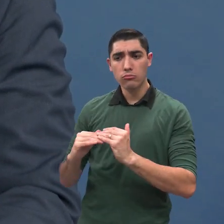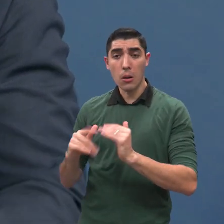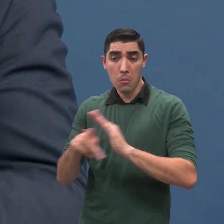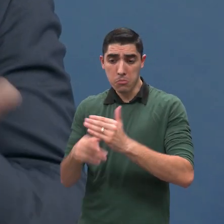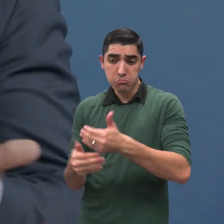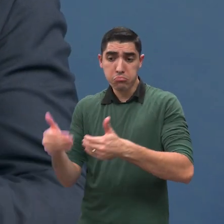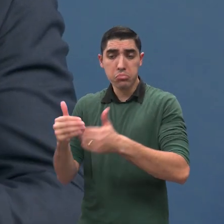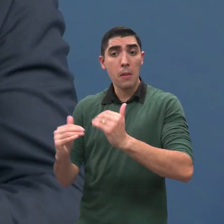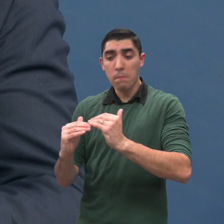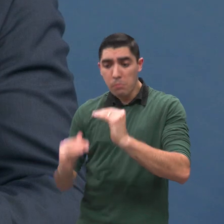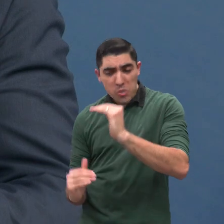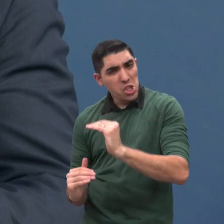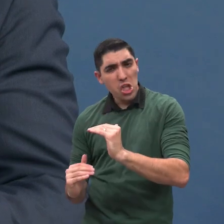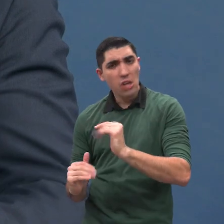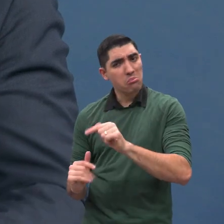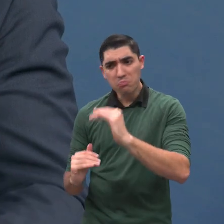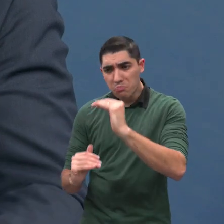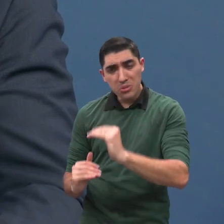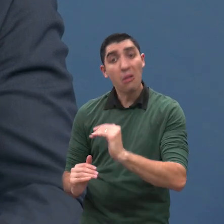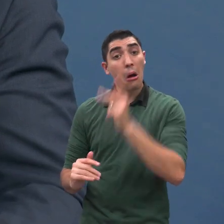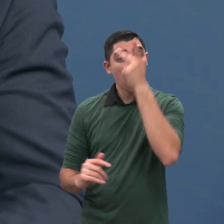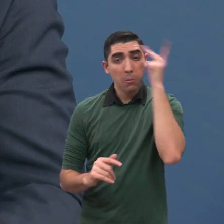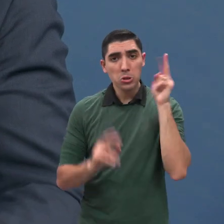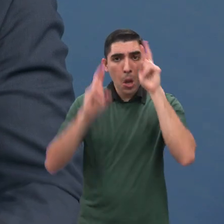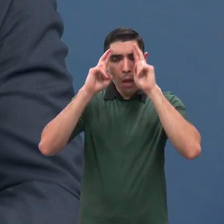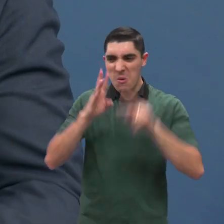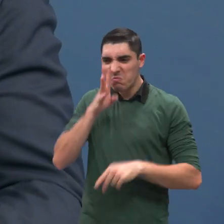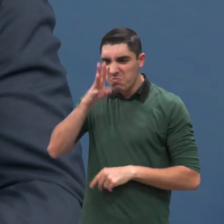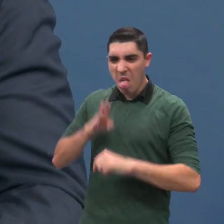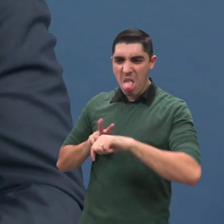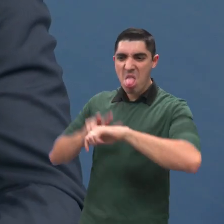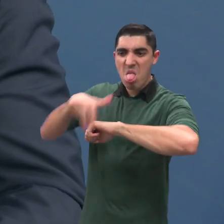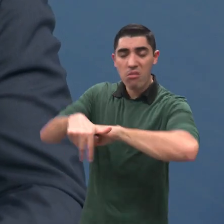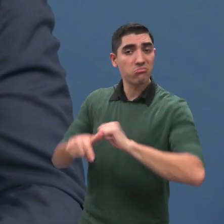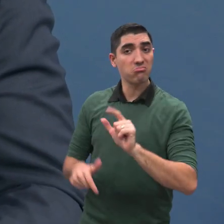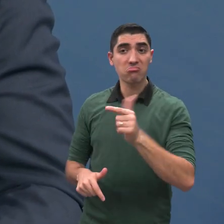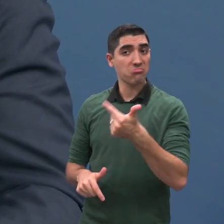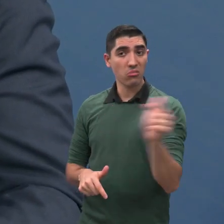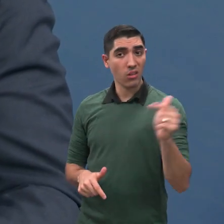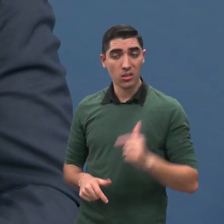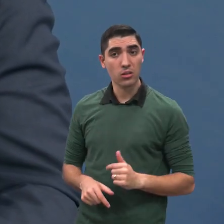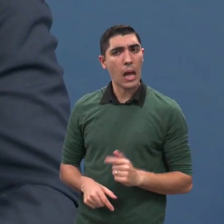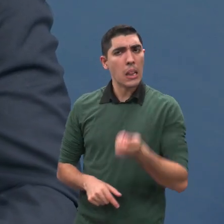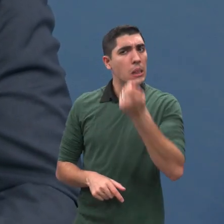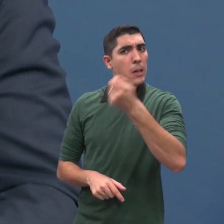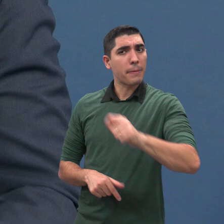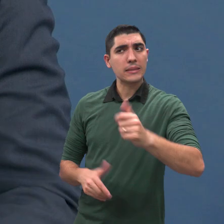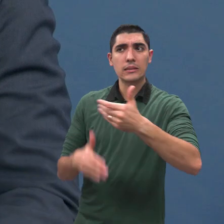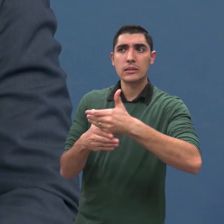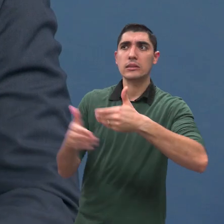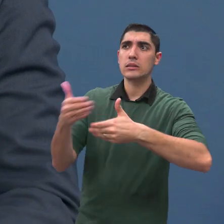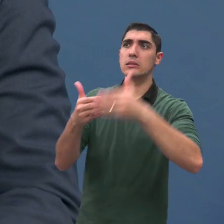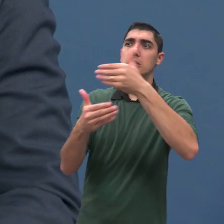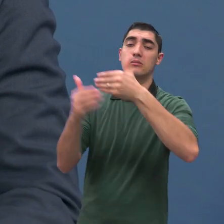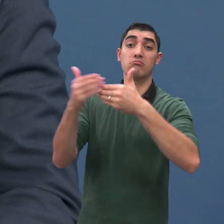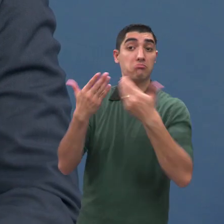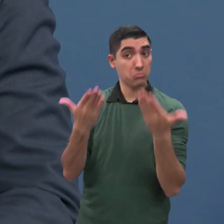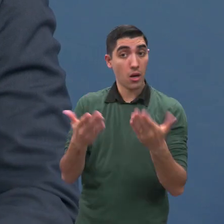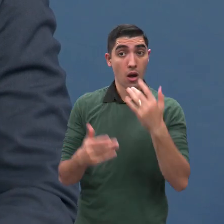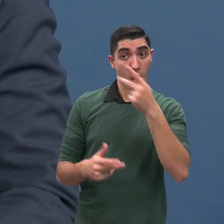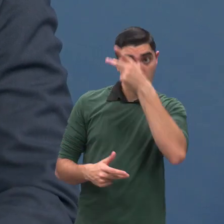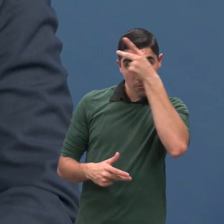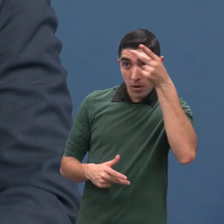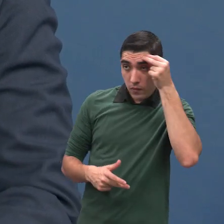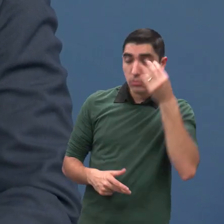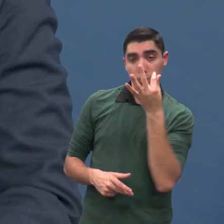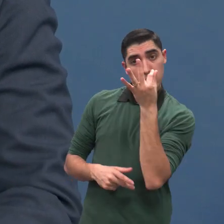as pessoas respeitam, né? Então, assim, não é necessário o muro. Então, a prefeitura já faz a parte dela,